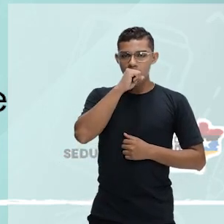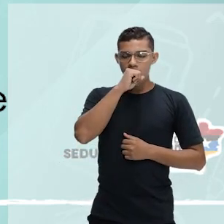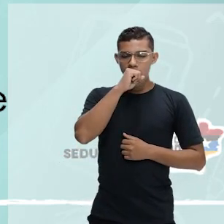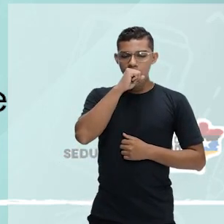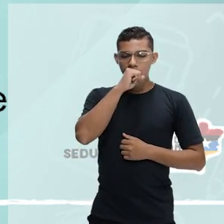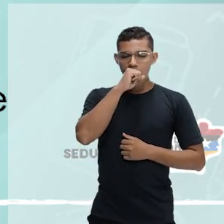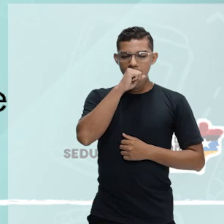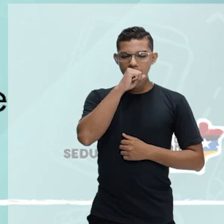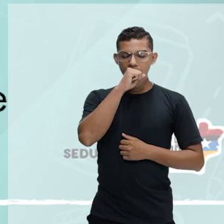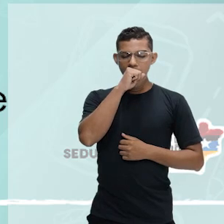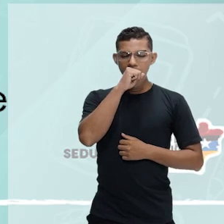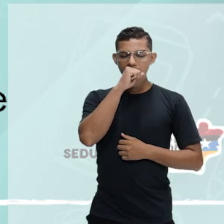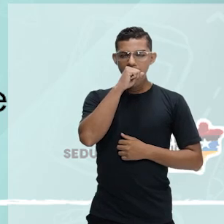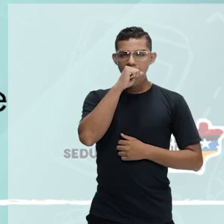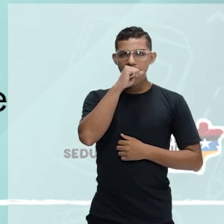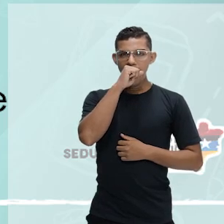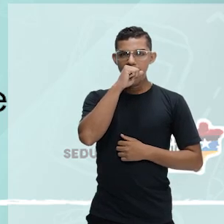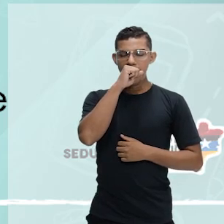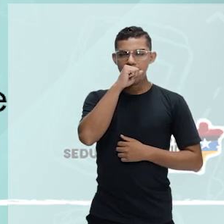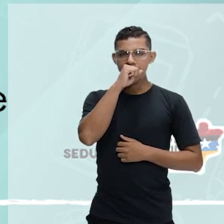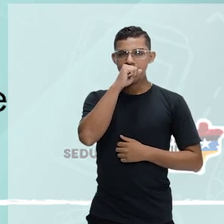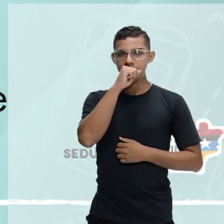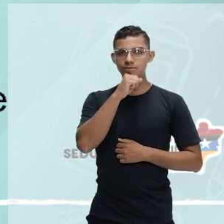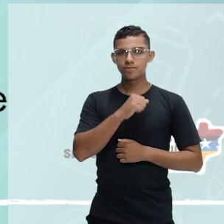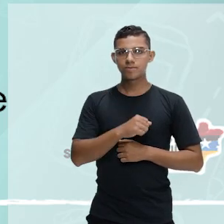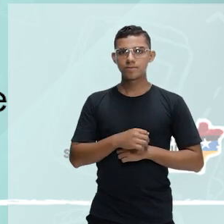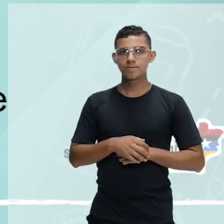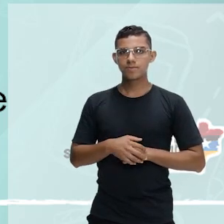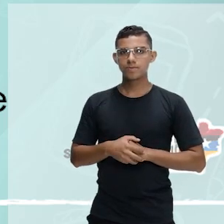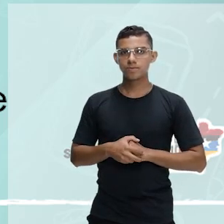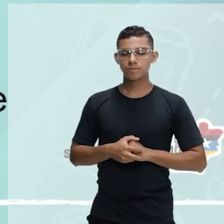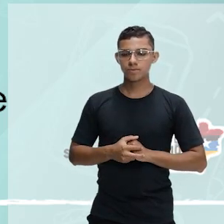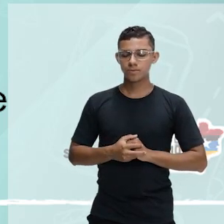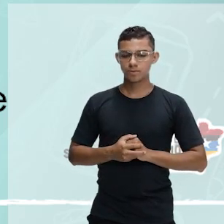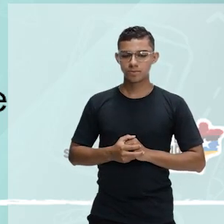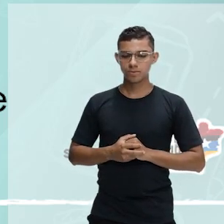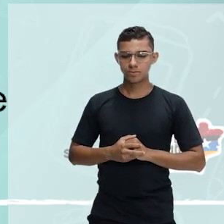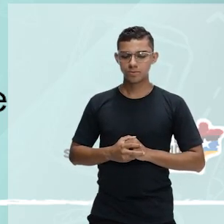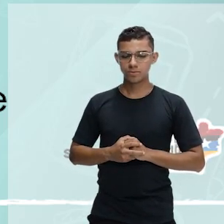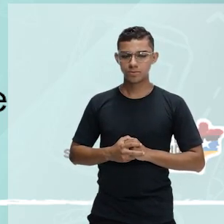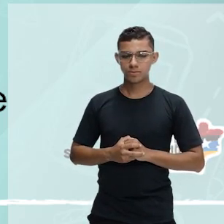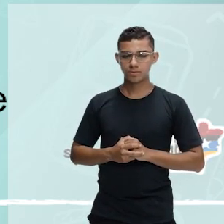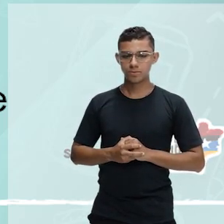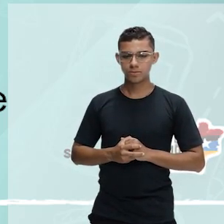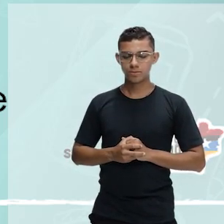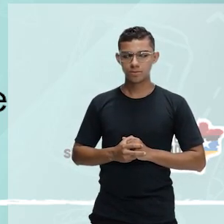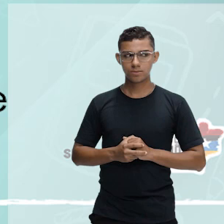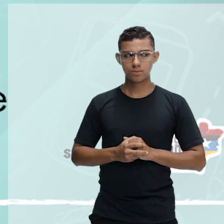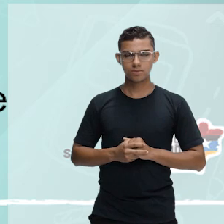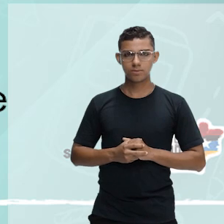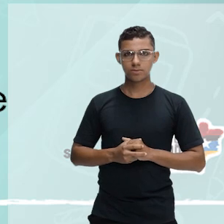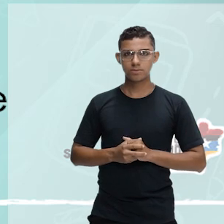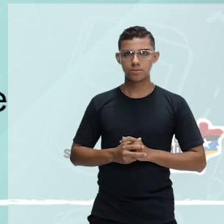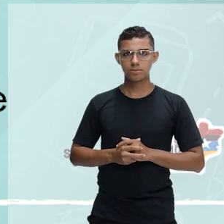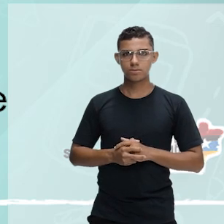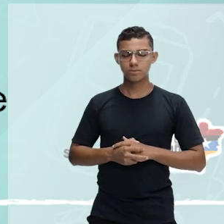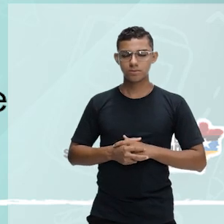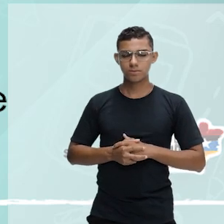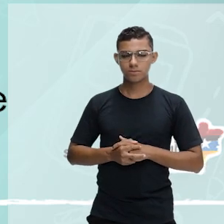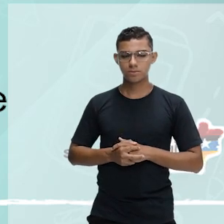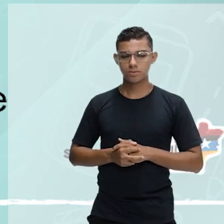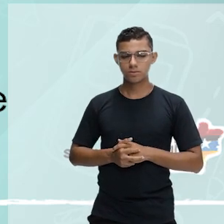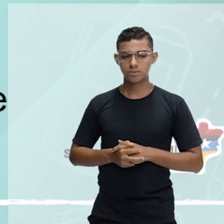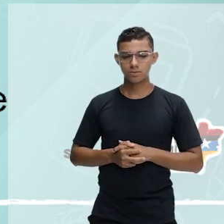a turbina e o gerador, e 2, a água no nível H e a turbina. E a letra E,